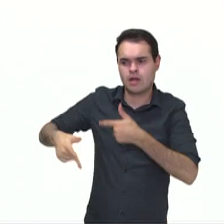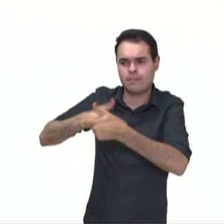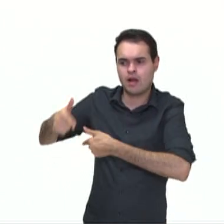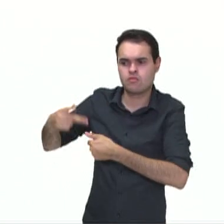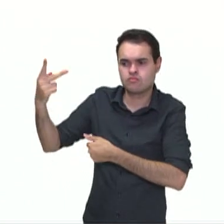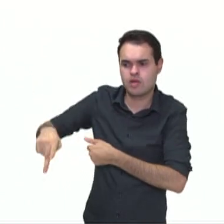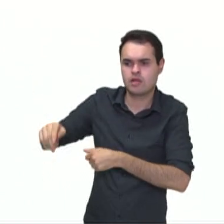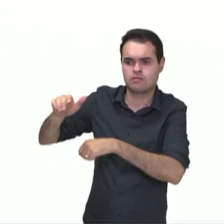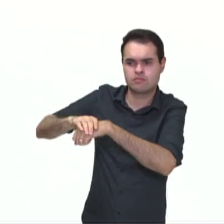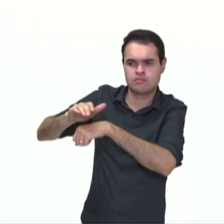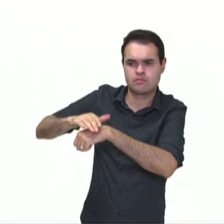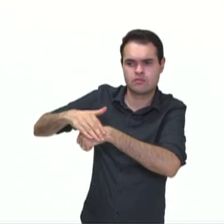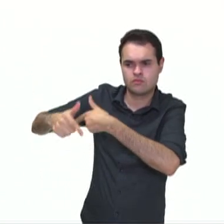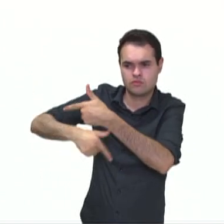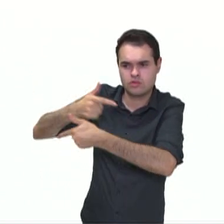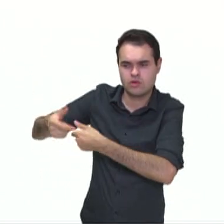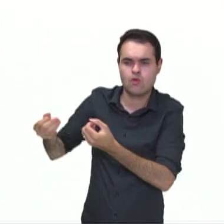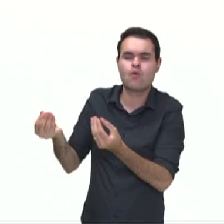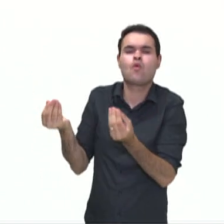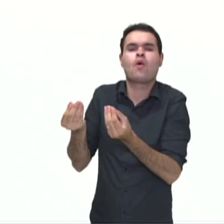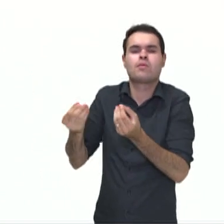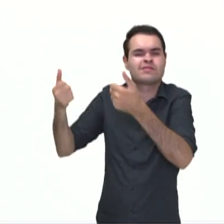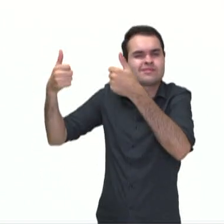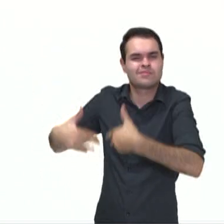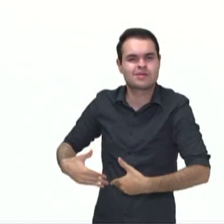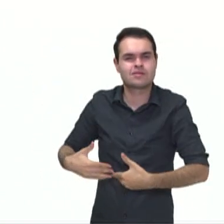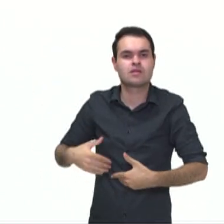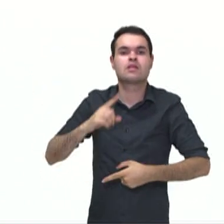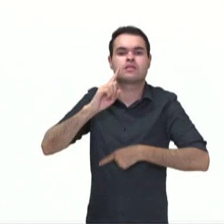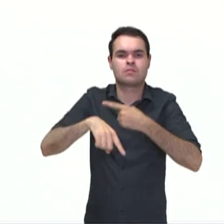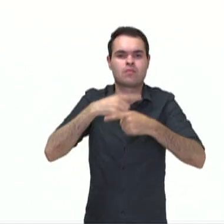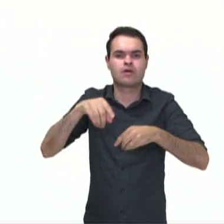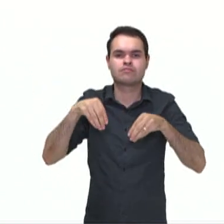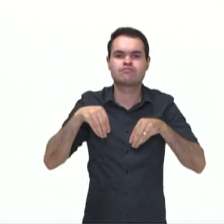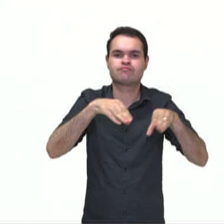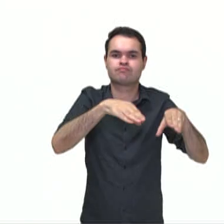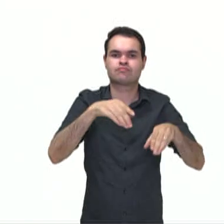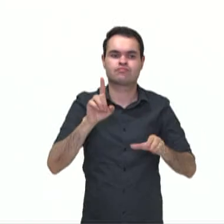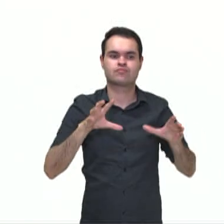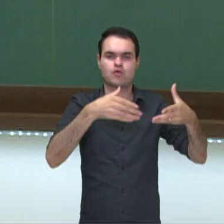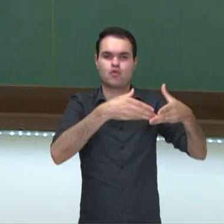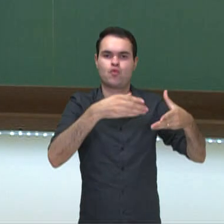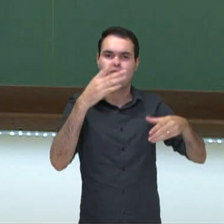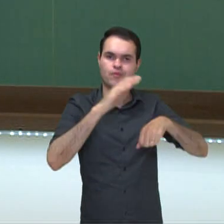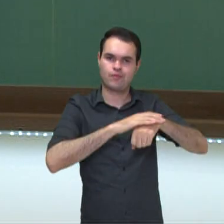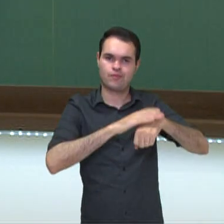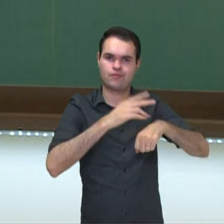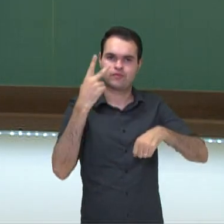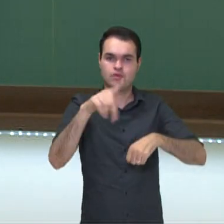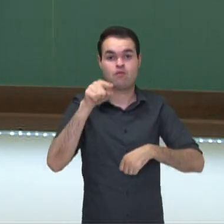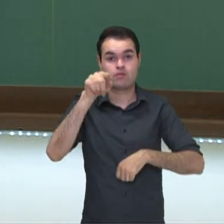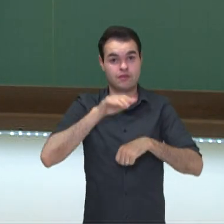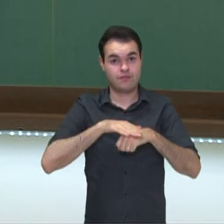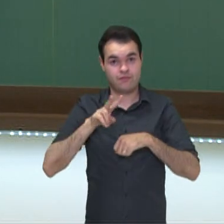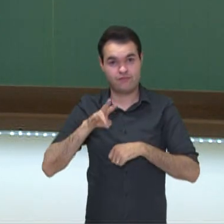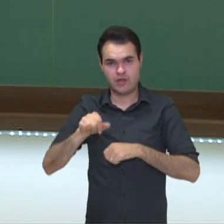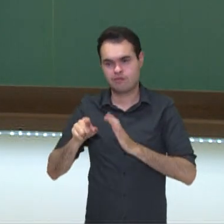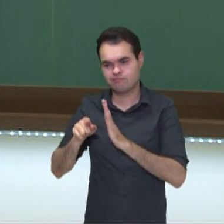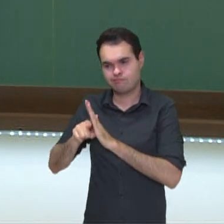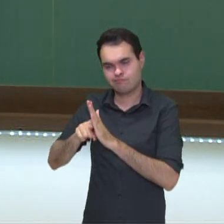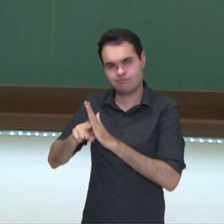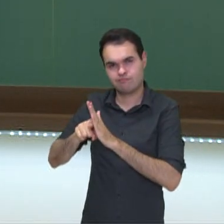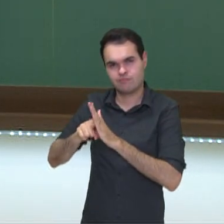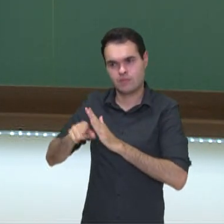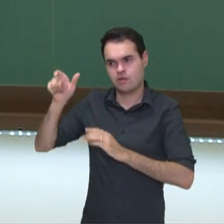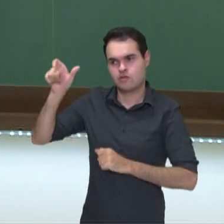de suas ideias. Em seguida, compartilhe o que descobriu com a sua turma. Então, você vai fazer uma pesquisinha aí de um